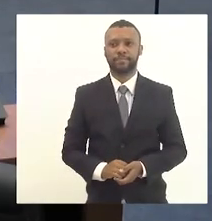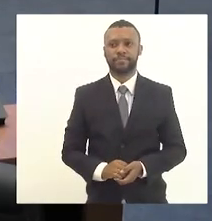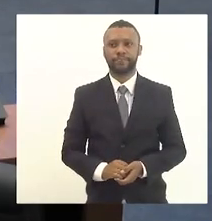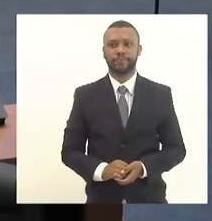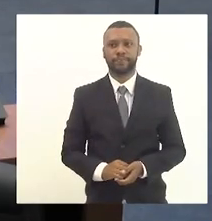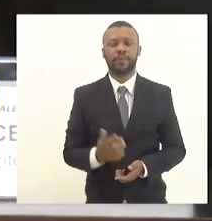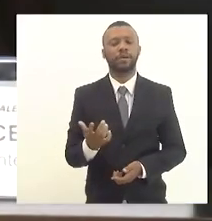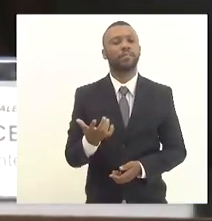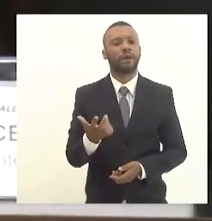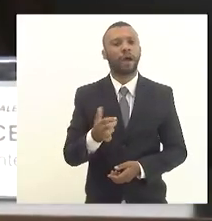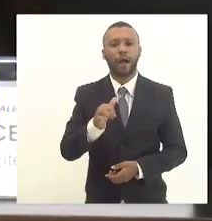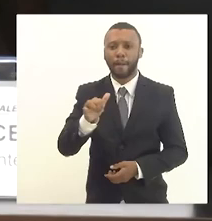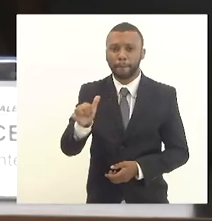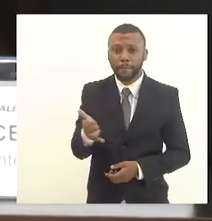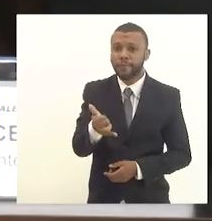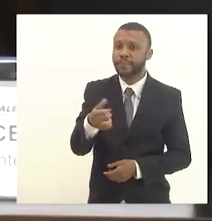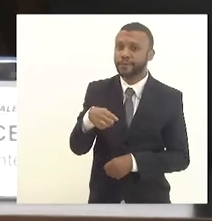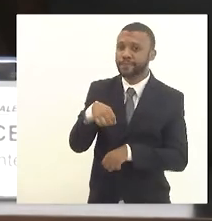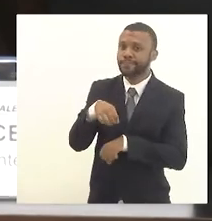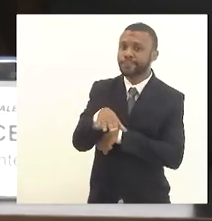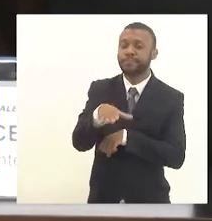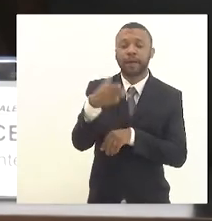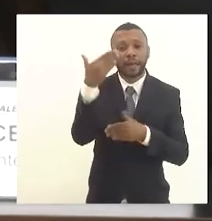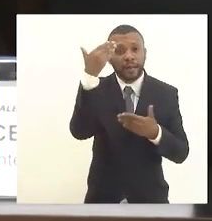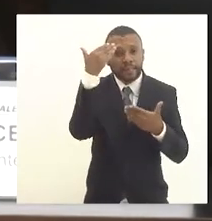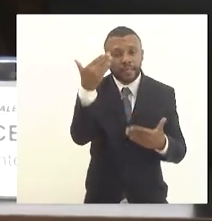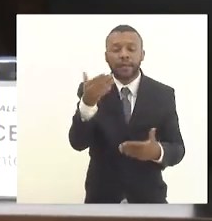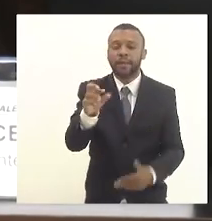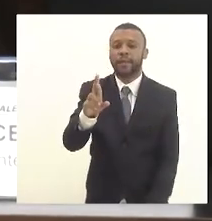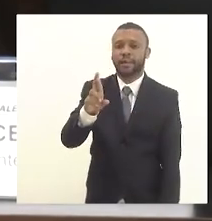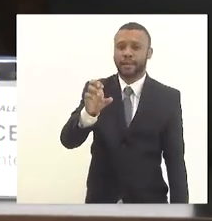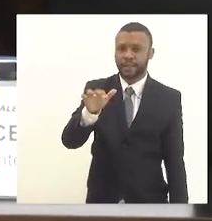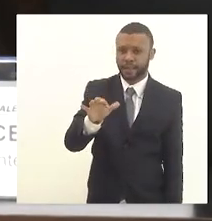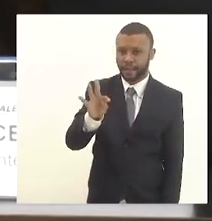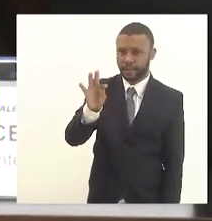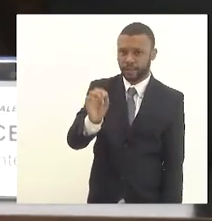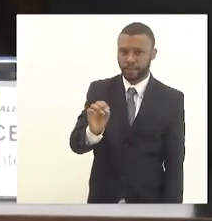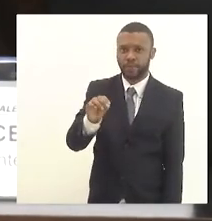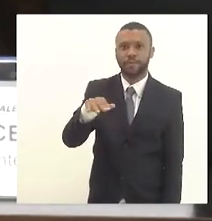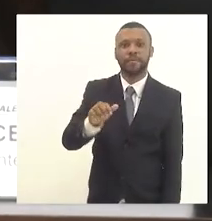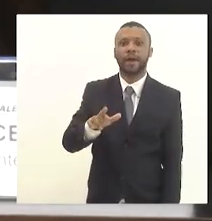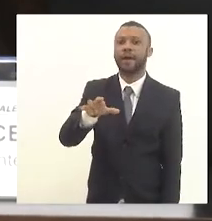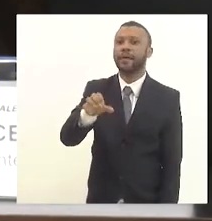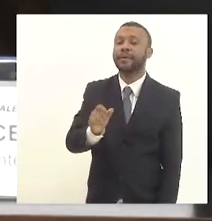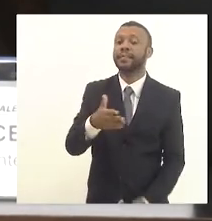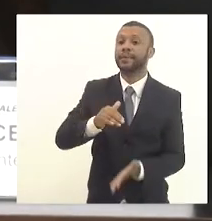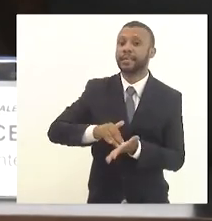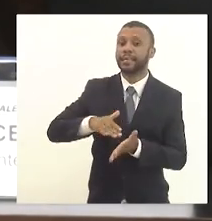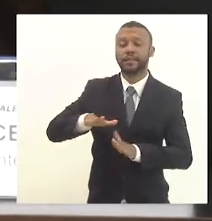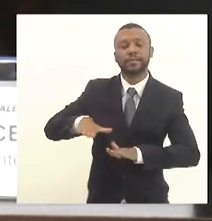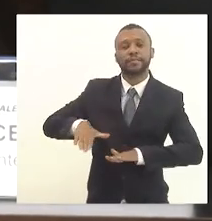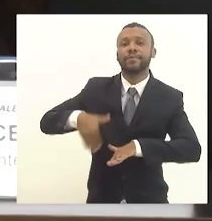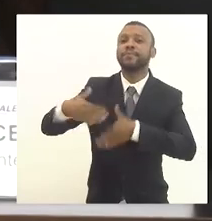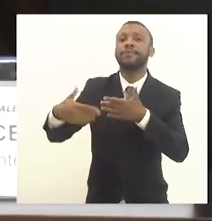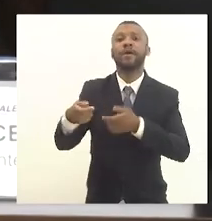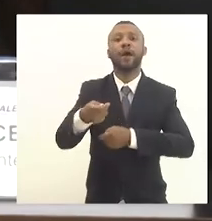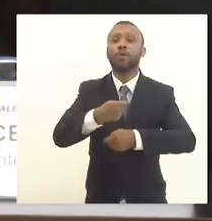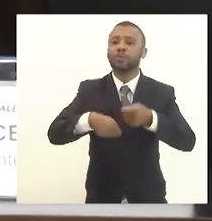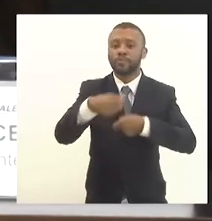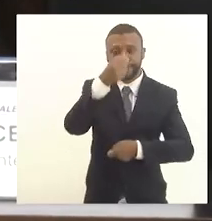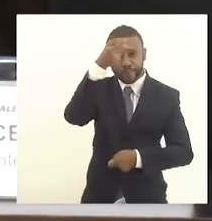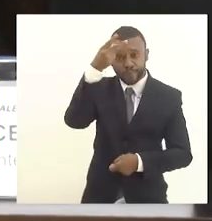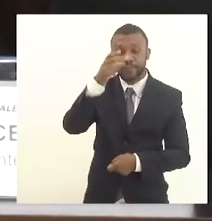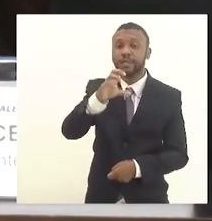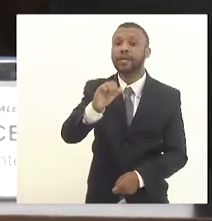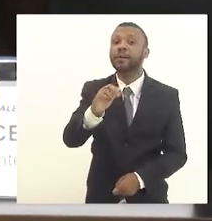Aproveitando aqui e agradecer o Renato Marins, secretário de Desenvolvimento Econômico de Cachoeira. Você não tem que